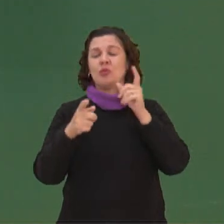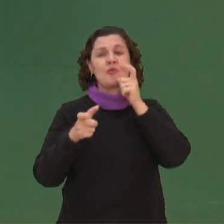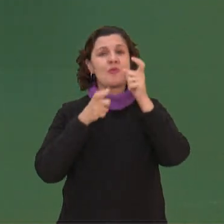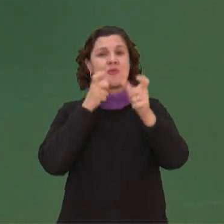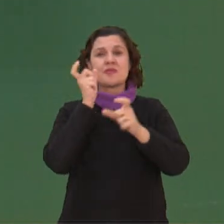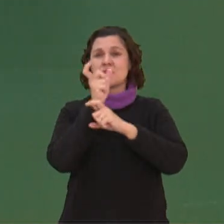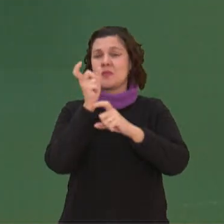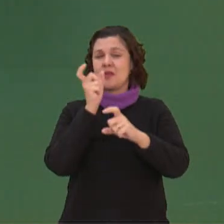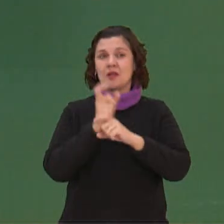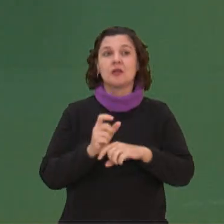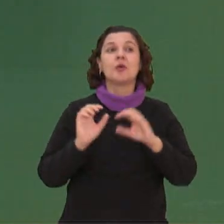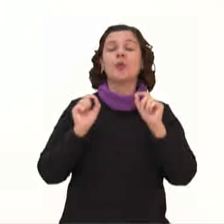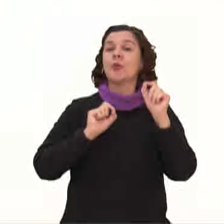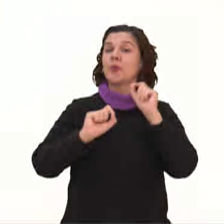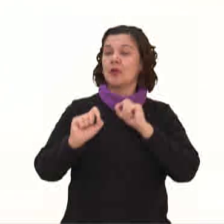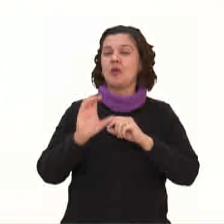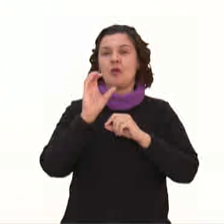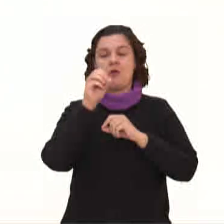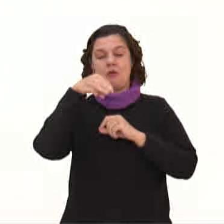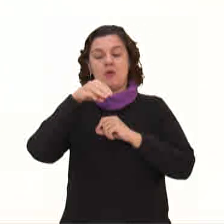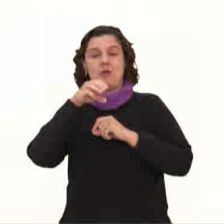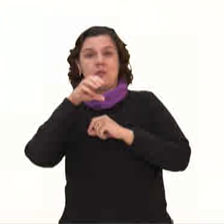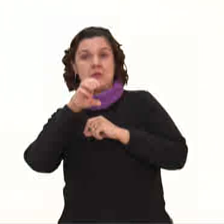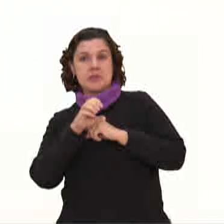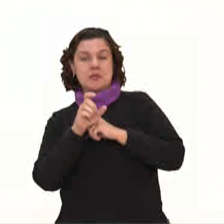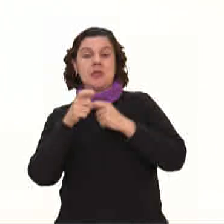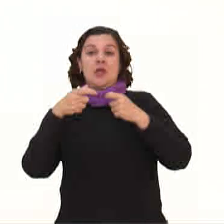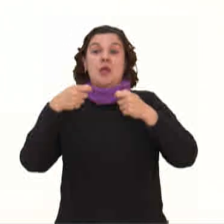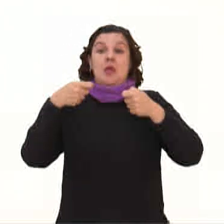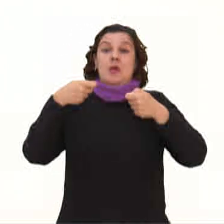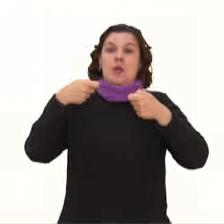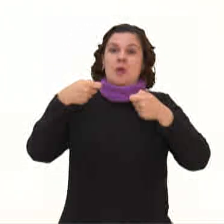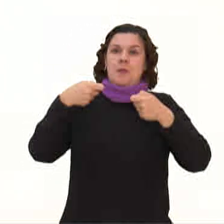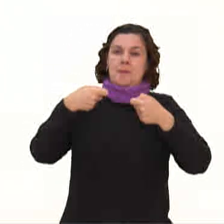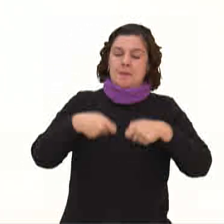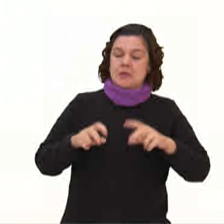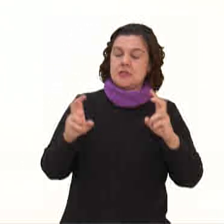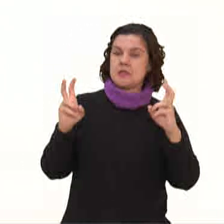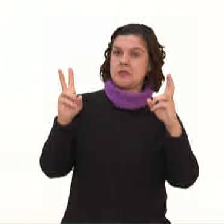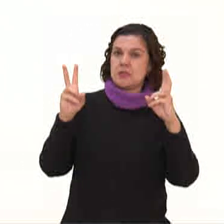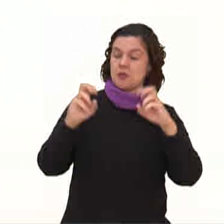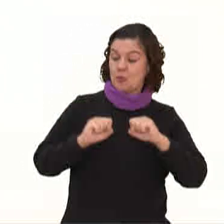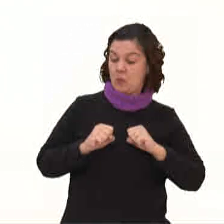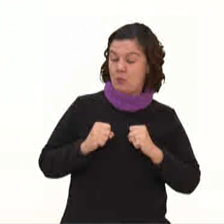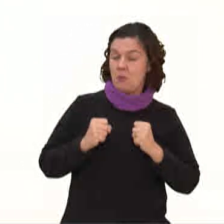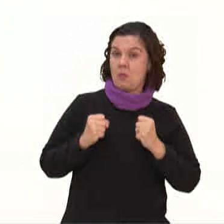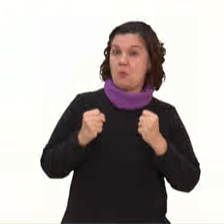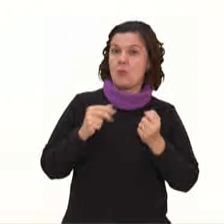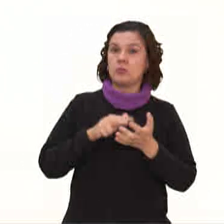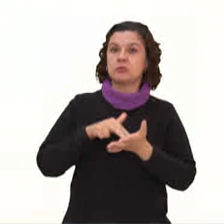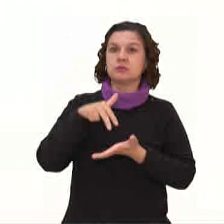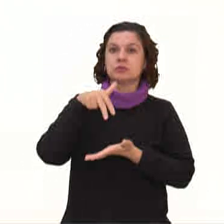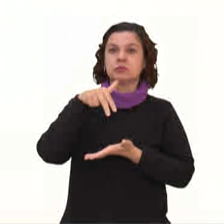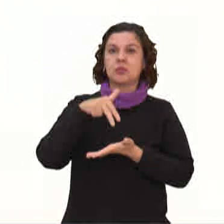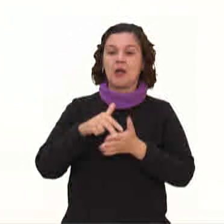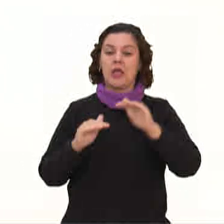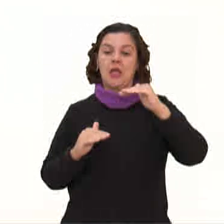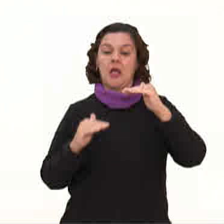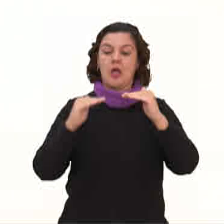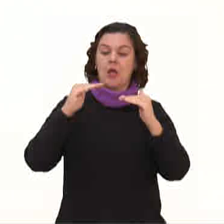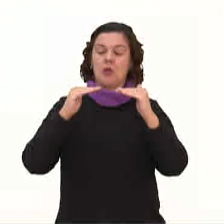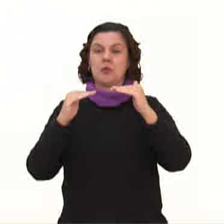palavras o quê? Que a OMC tem, entre aspas, o poder de regular